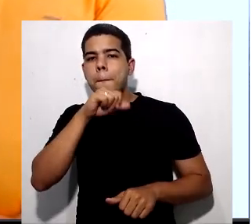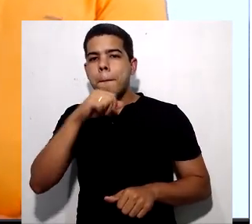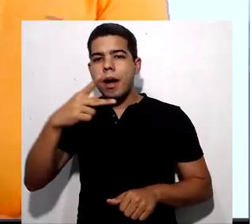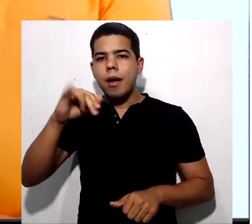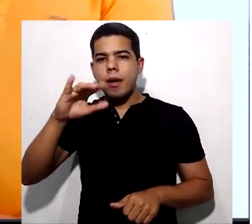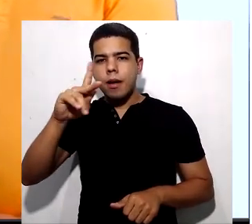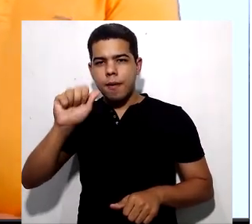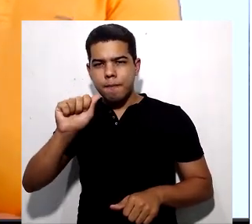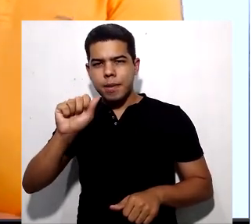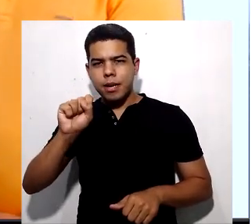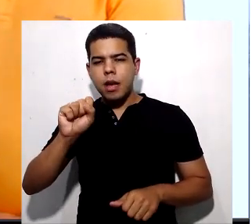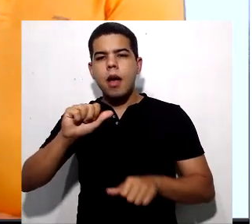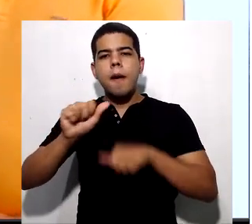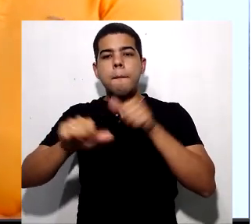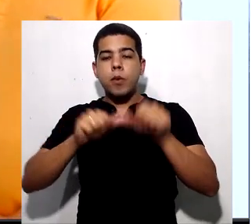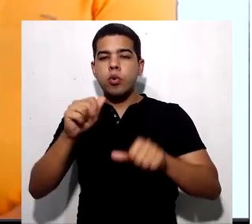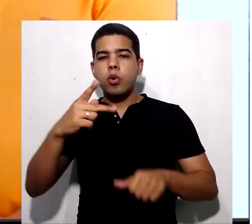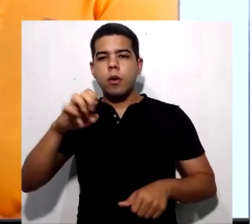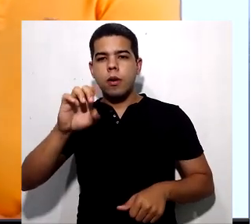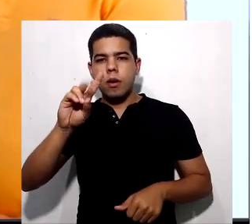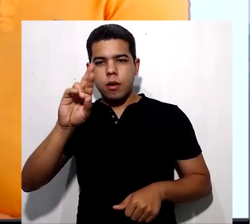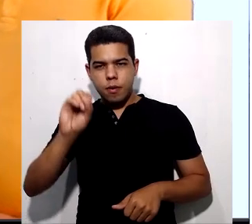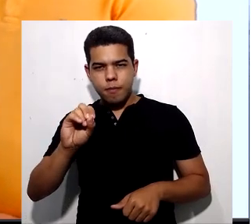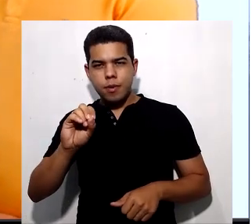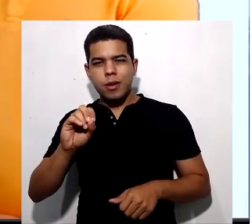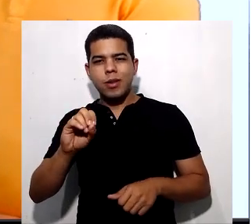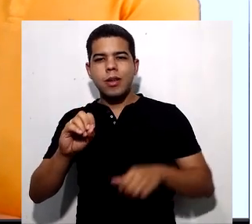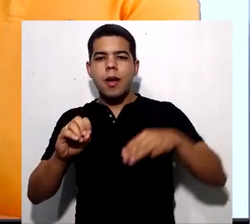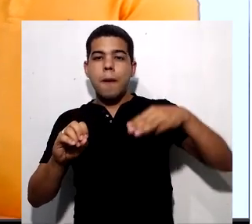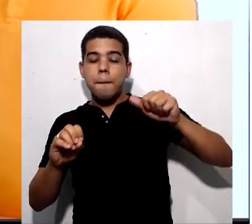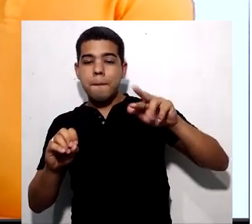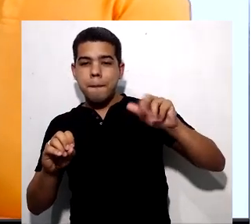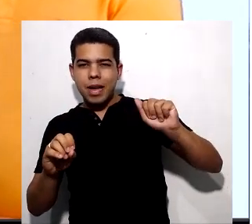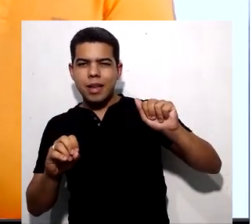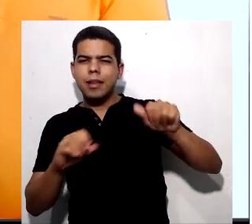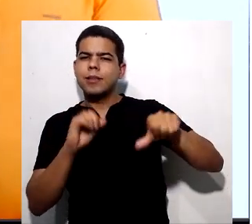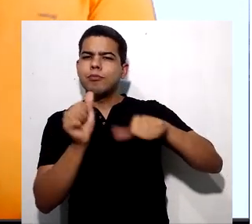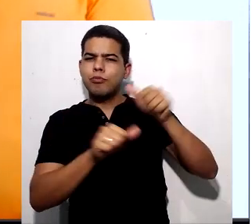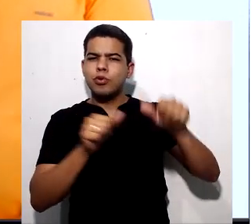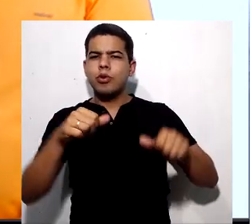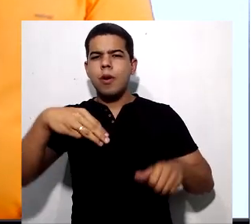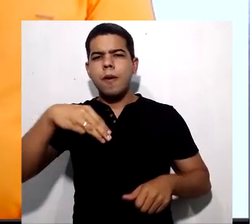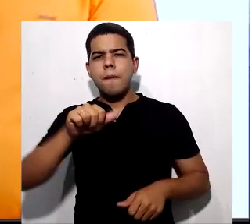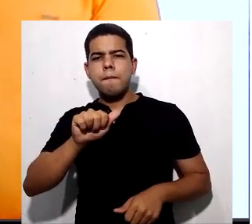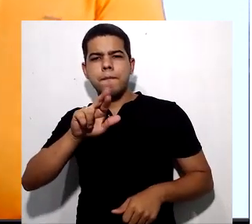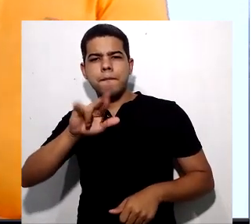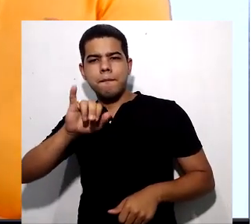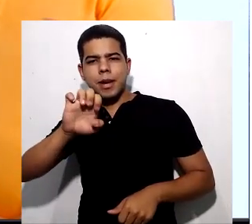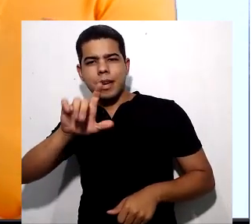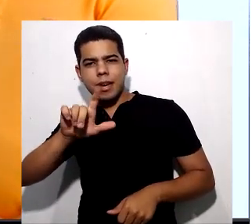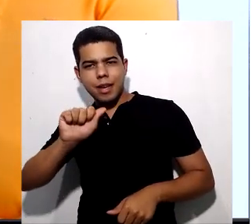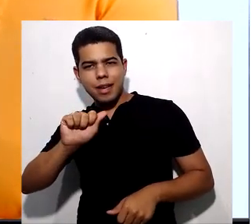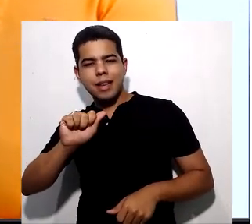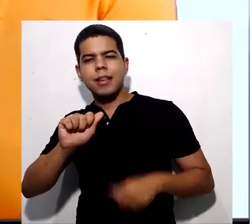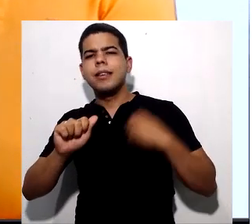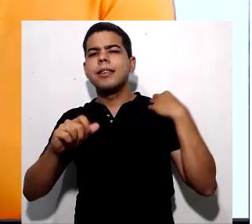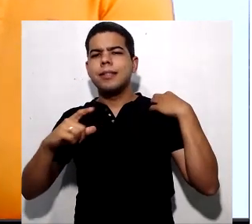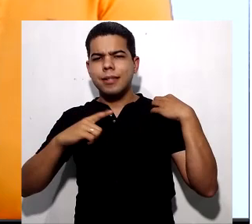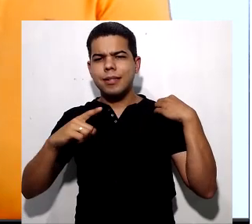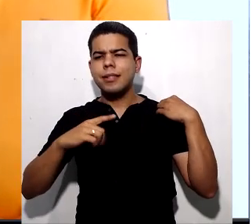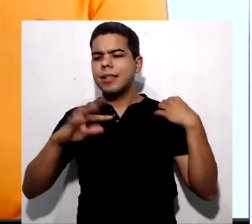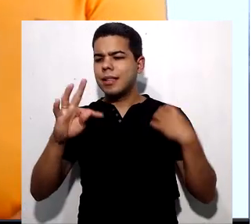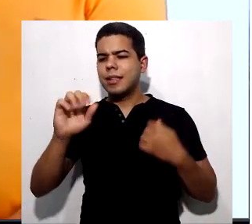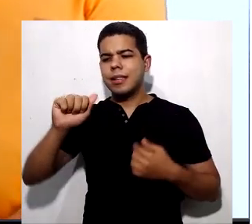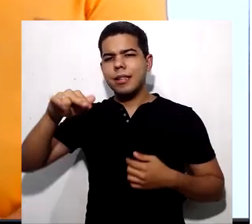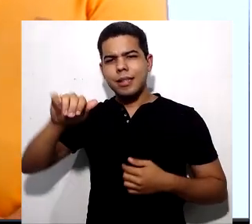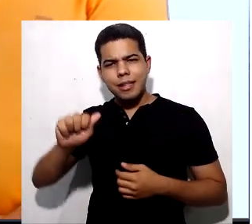tornou-se Pedro, a mãe Mania tornou-se Marieta, Leá tornou-se Elisa e Tcharna, Tânia. Essa é a família de